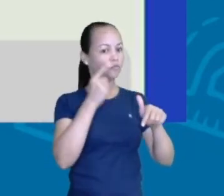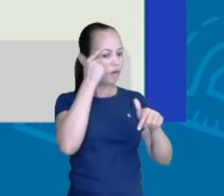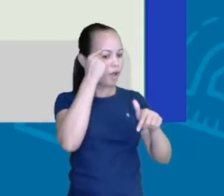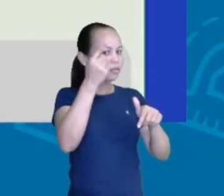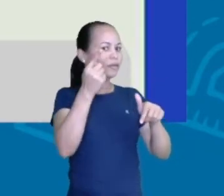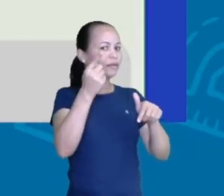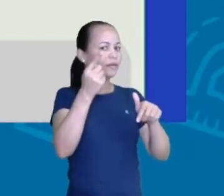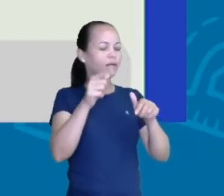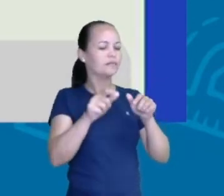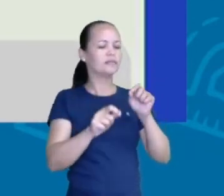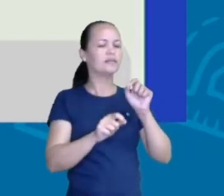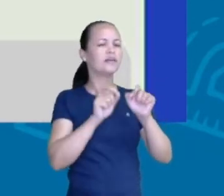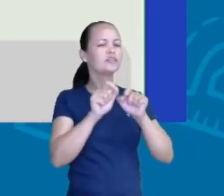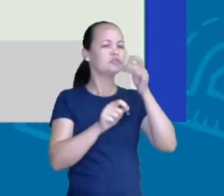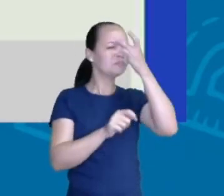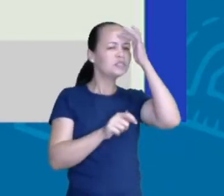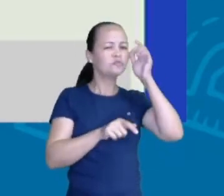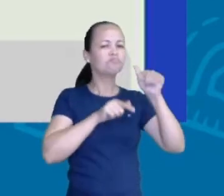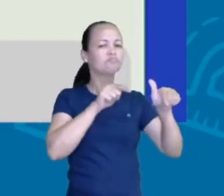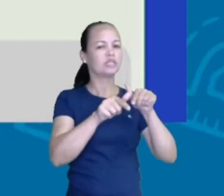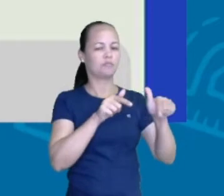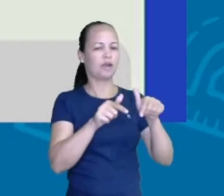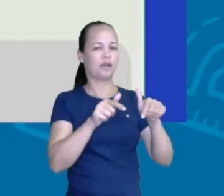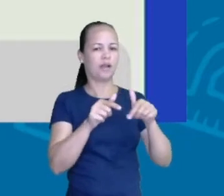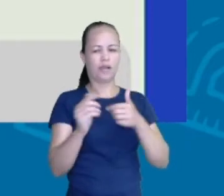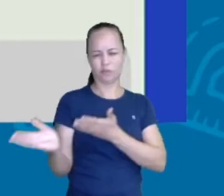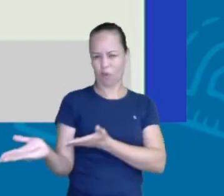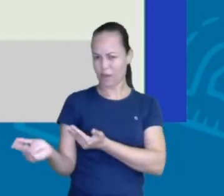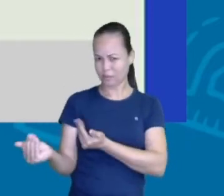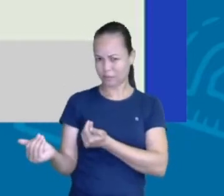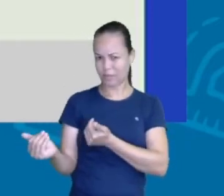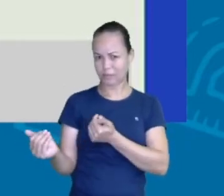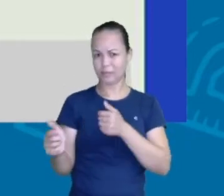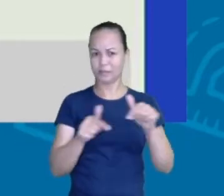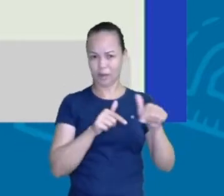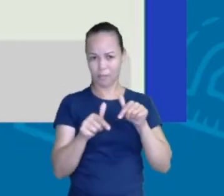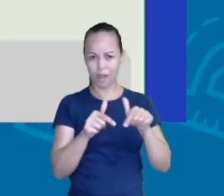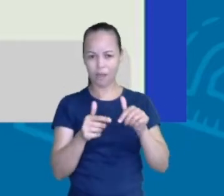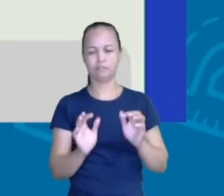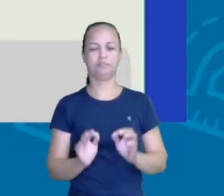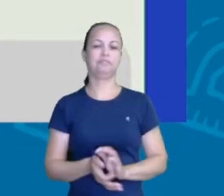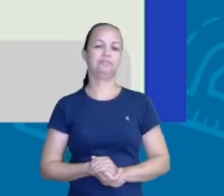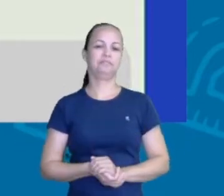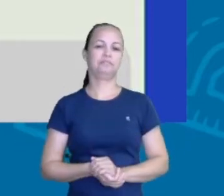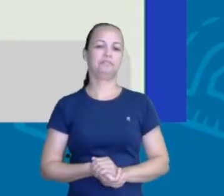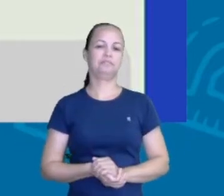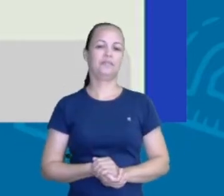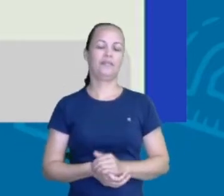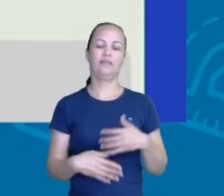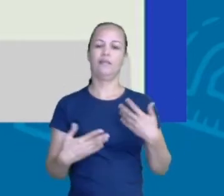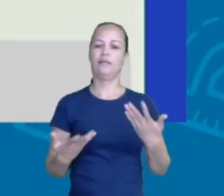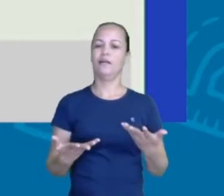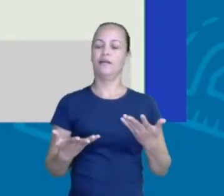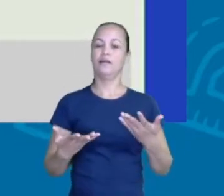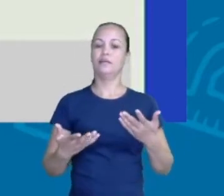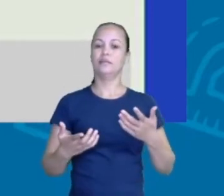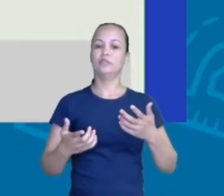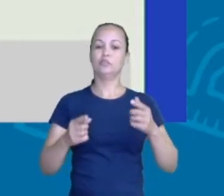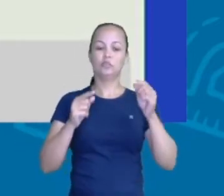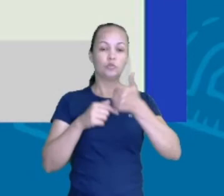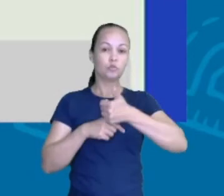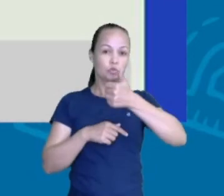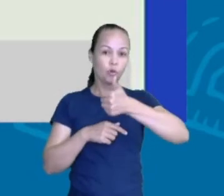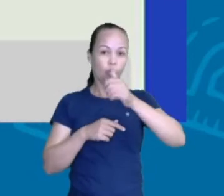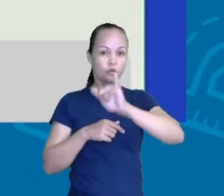trabalhando. Quem é que trabalha? É adolescente? No 2, tem um monte de vovôs e vovós sorrindo para